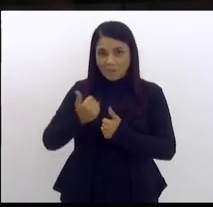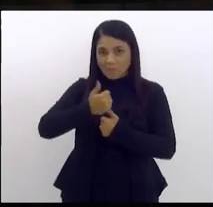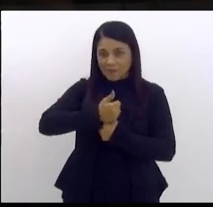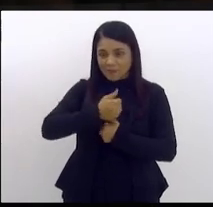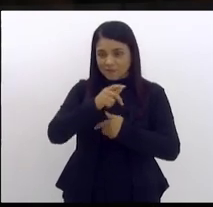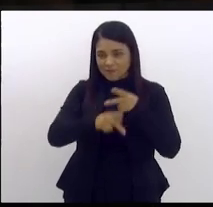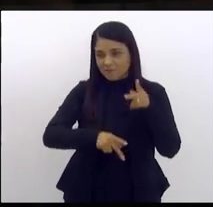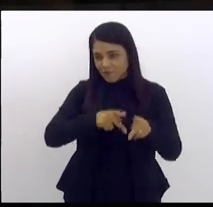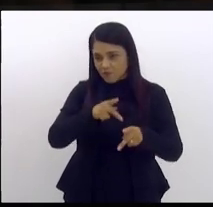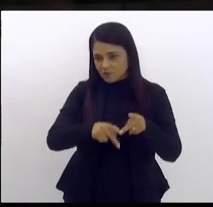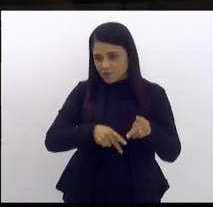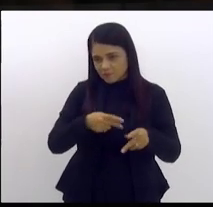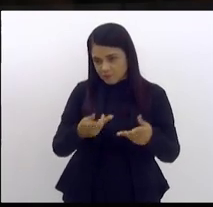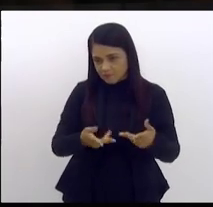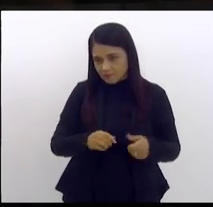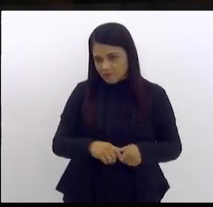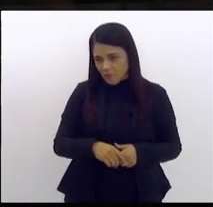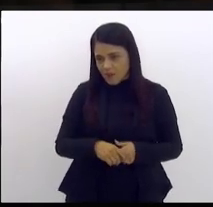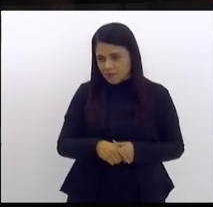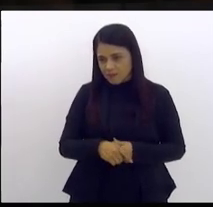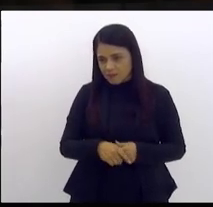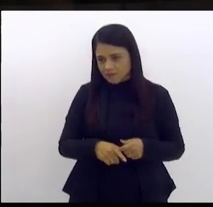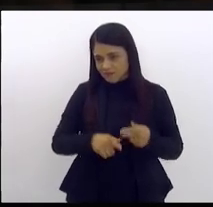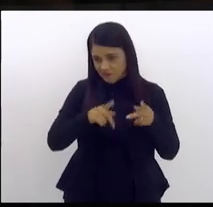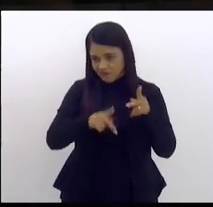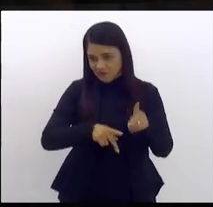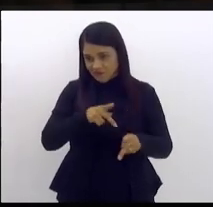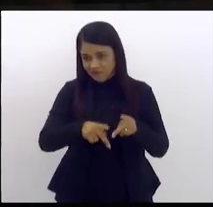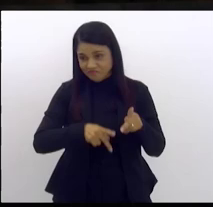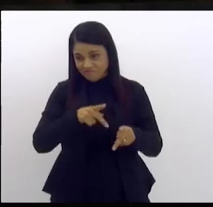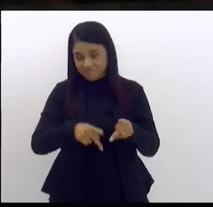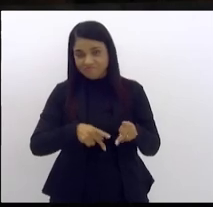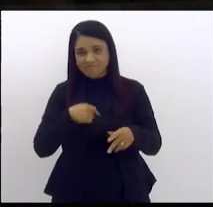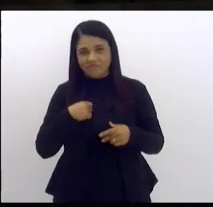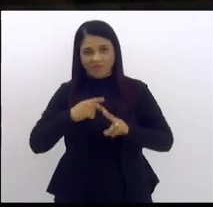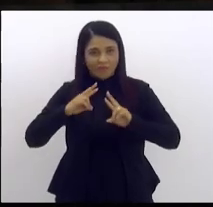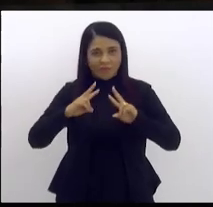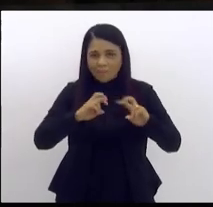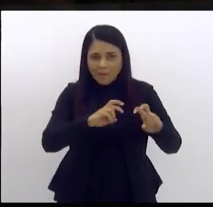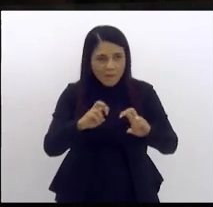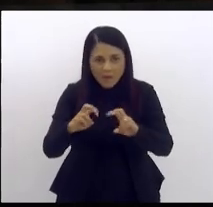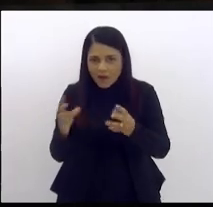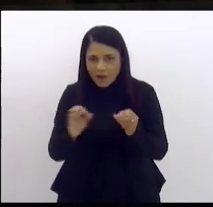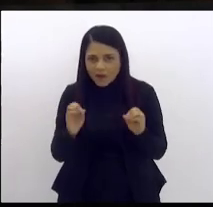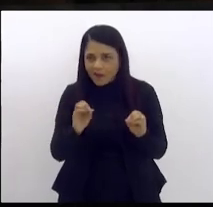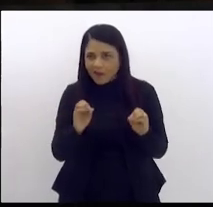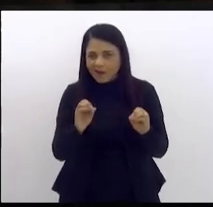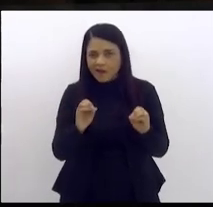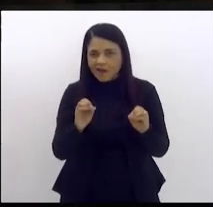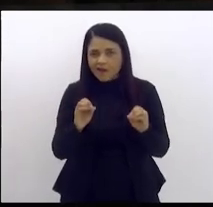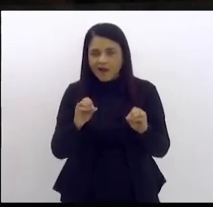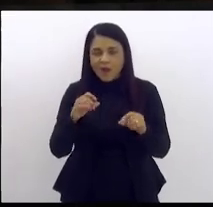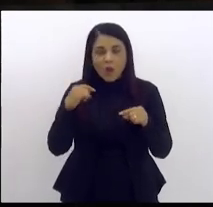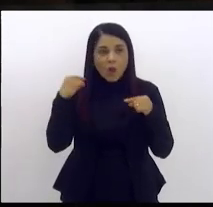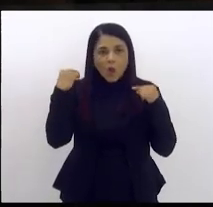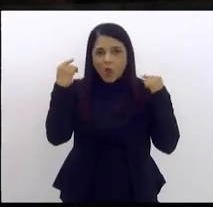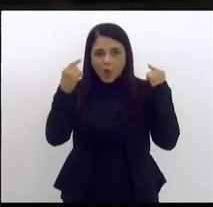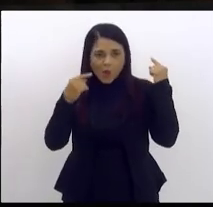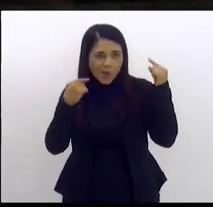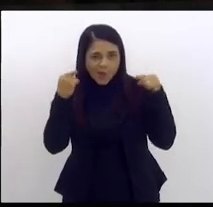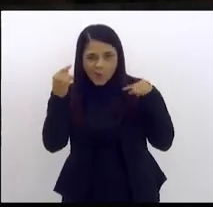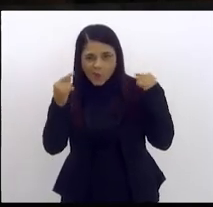português não sei se não é possível que vocês não percebam essa essa loucura que tá